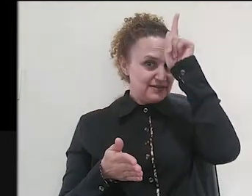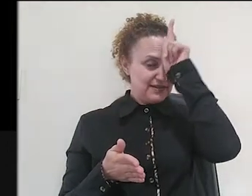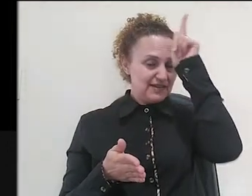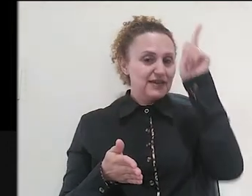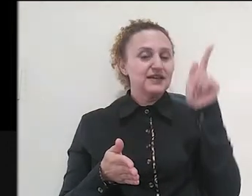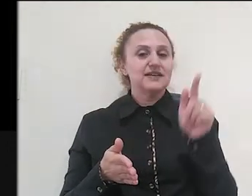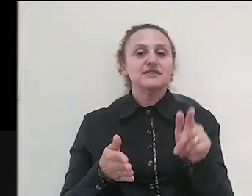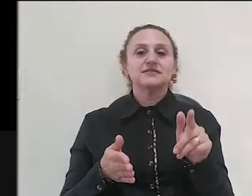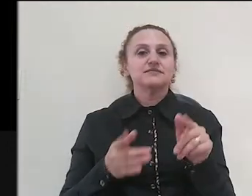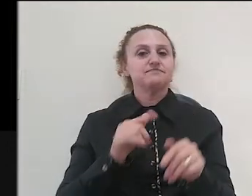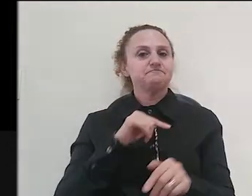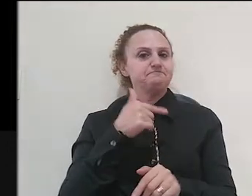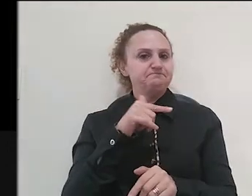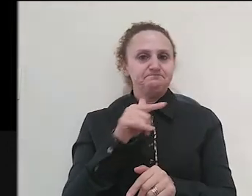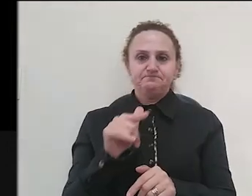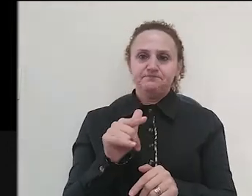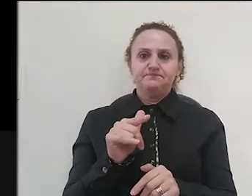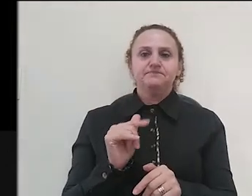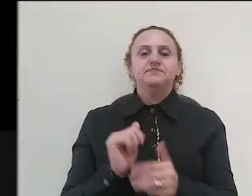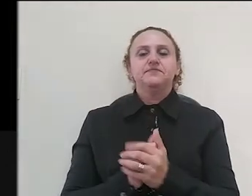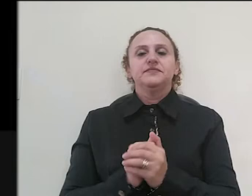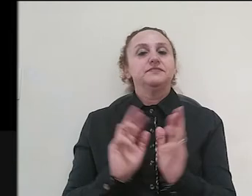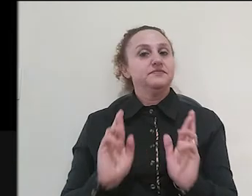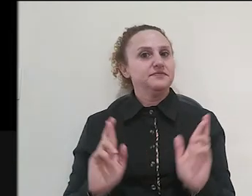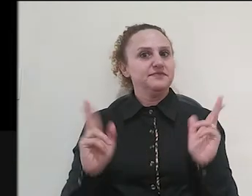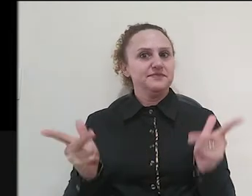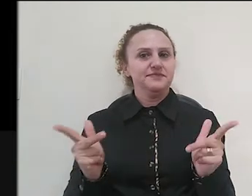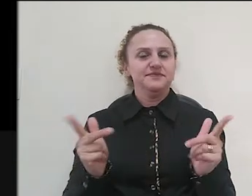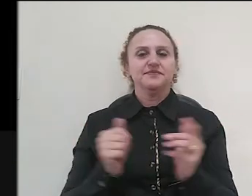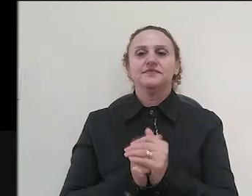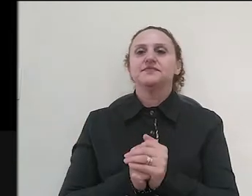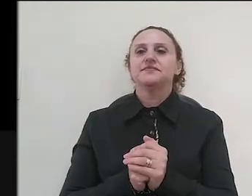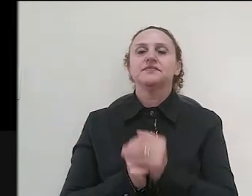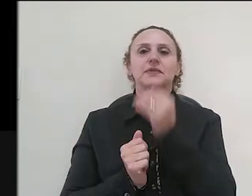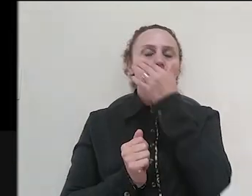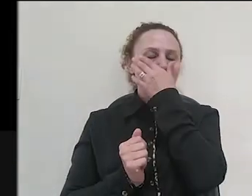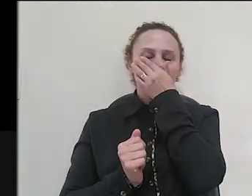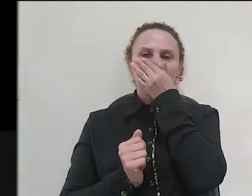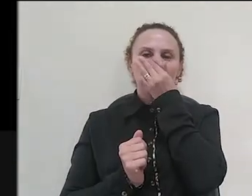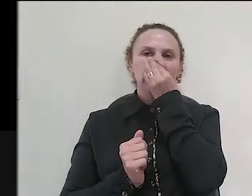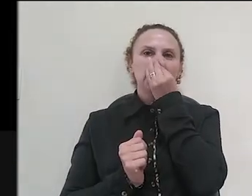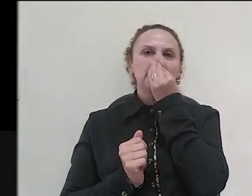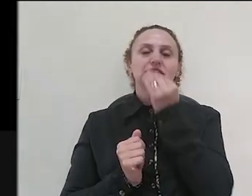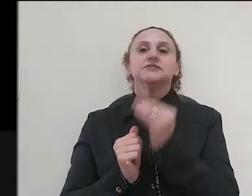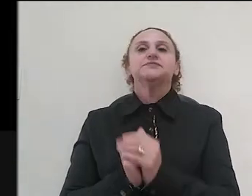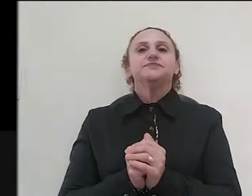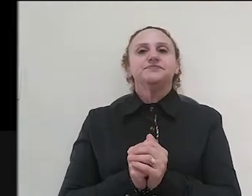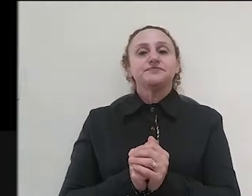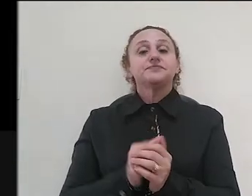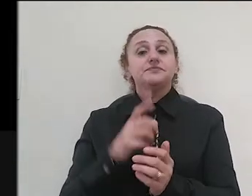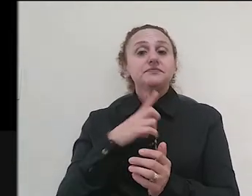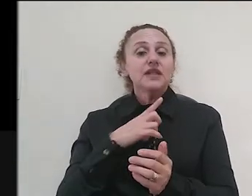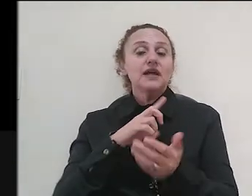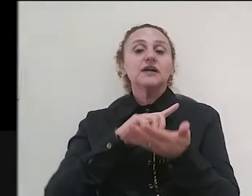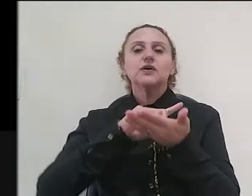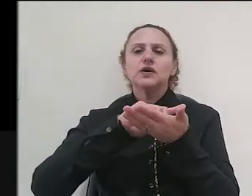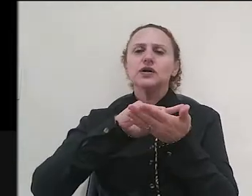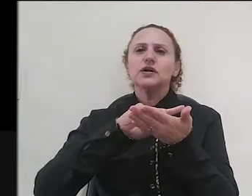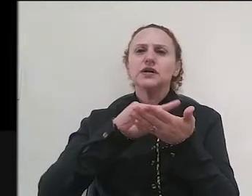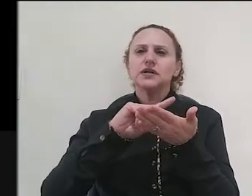São autores e obras dessa época, da Antiguidade Latina, lá do tempo dos romanos, né? Dos romanos